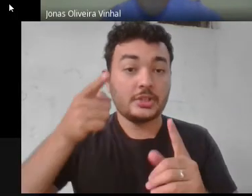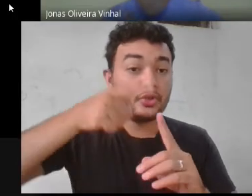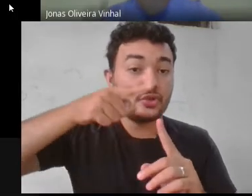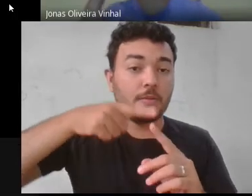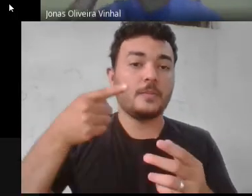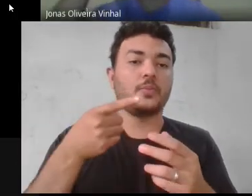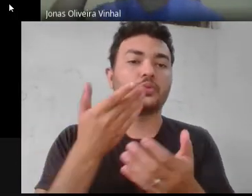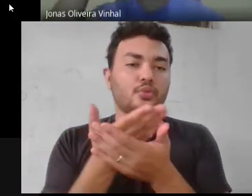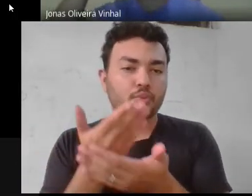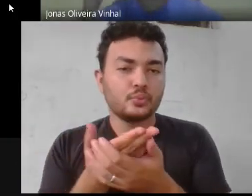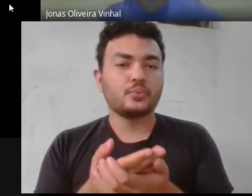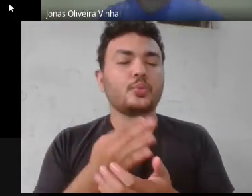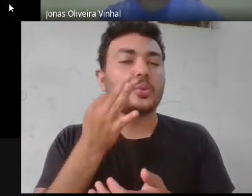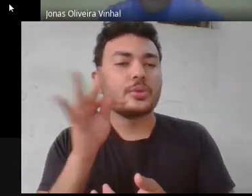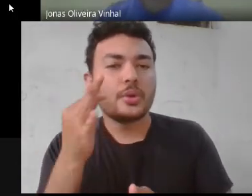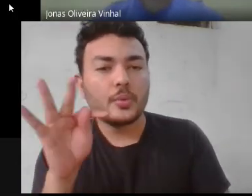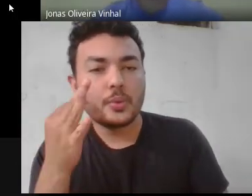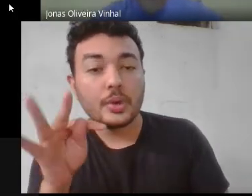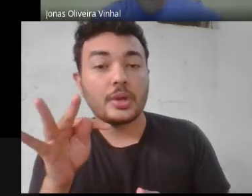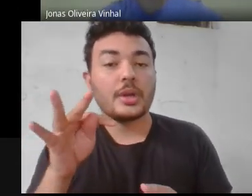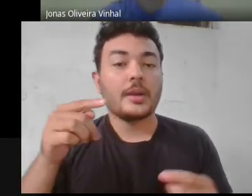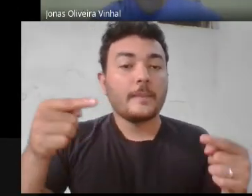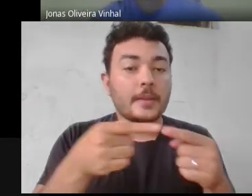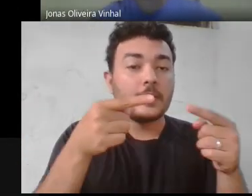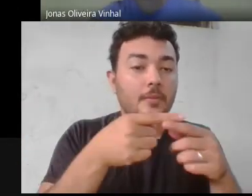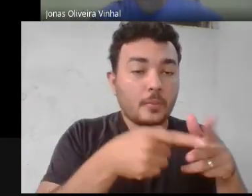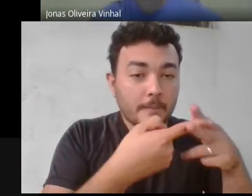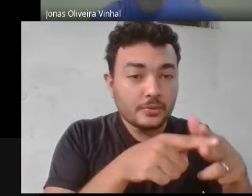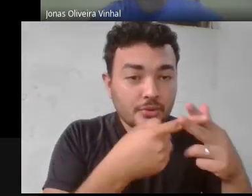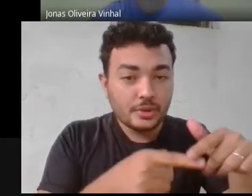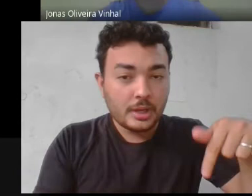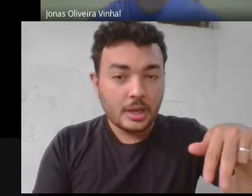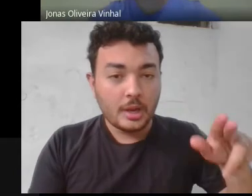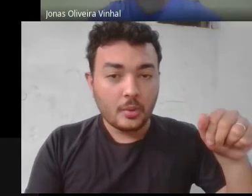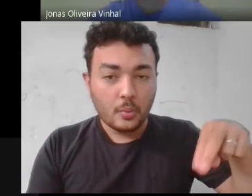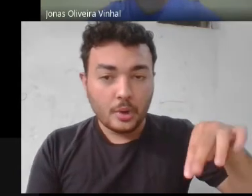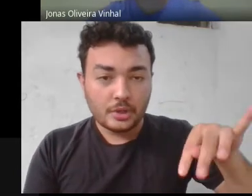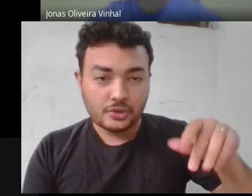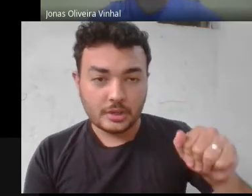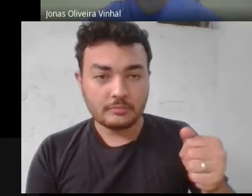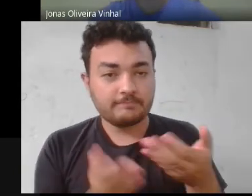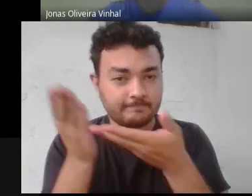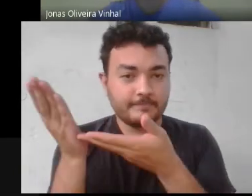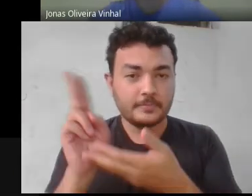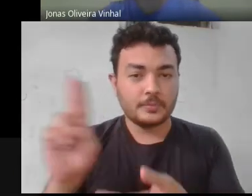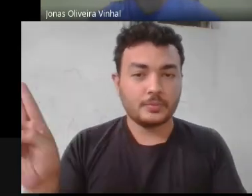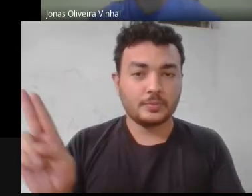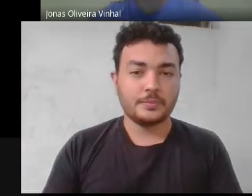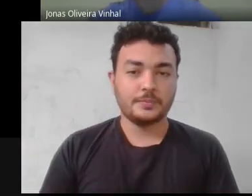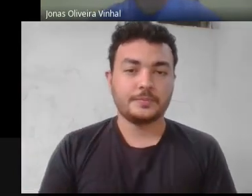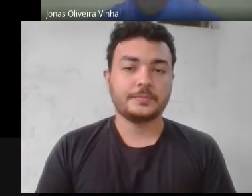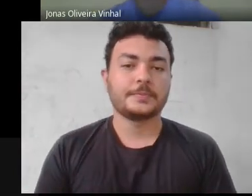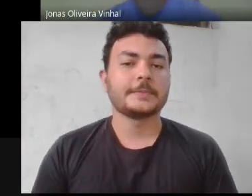essa teoria associada à mecânica quântica desenvolvida por Schrödinger, foi o cientista Hitler, que é um físico alemão, se eu não me engano, e